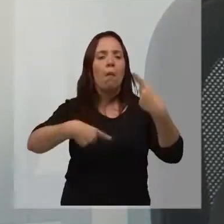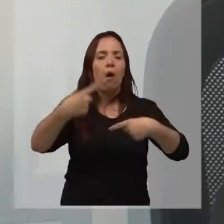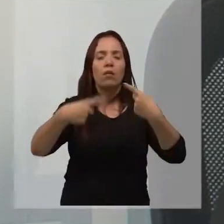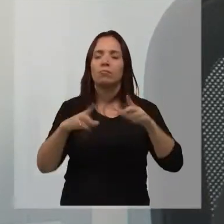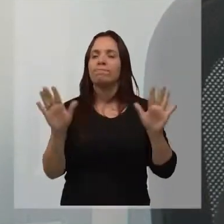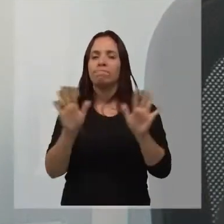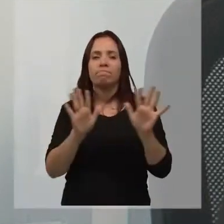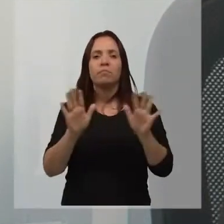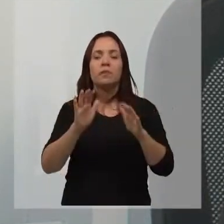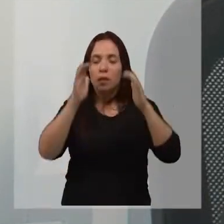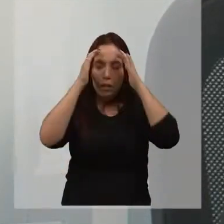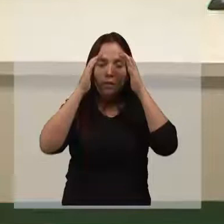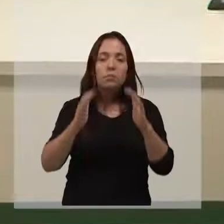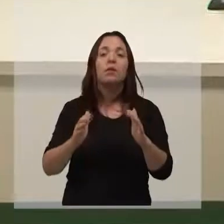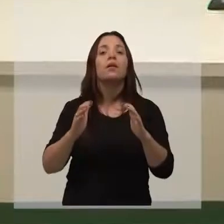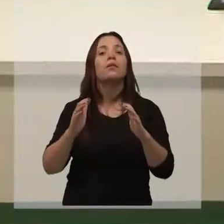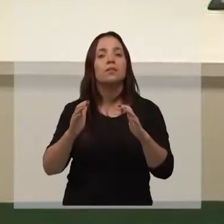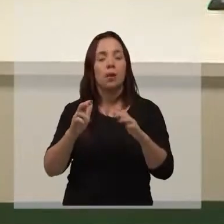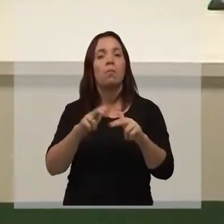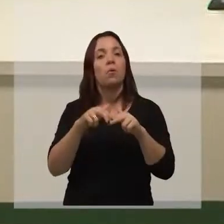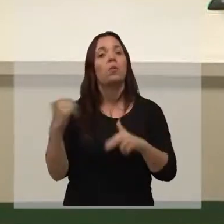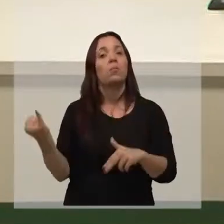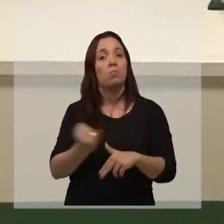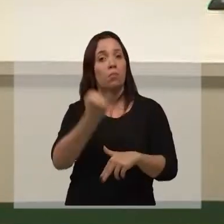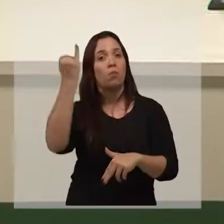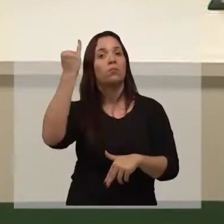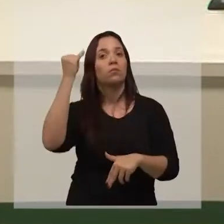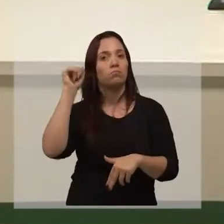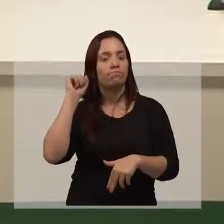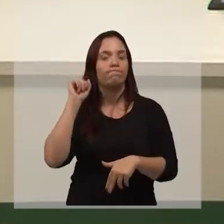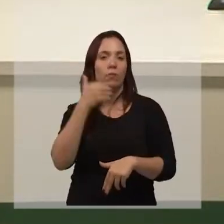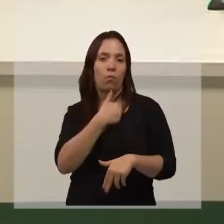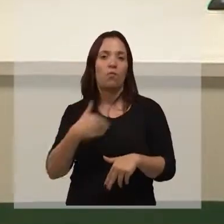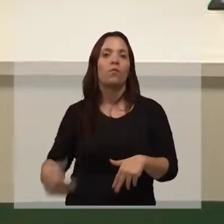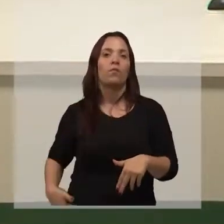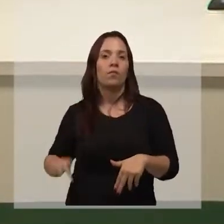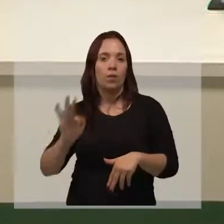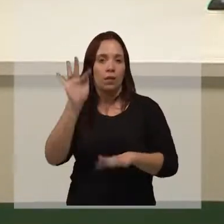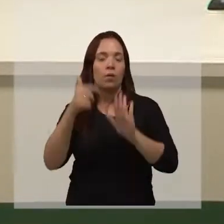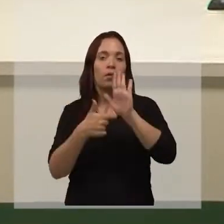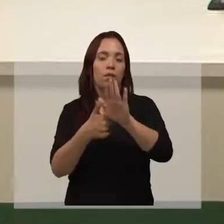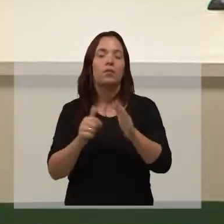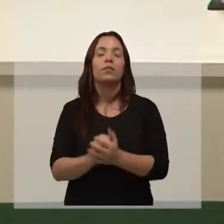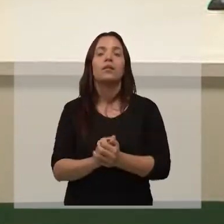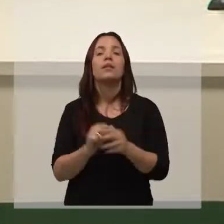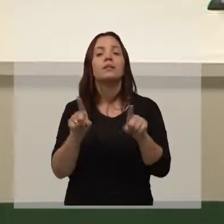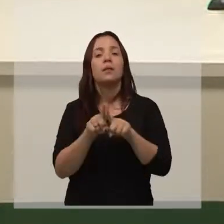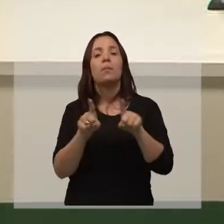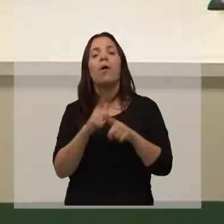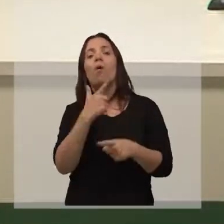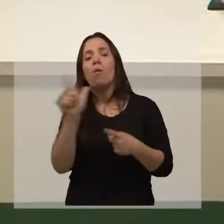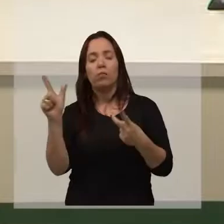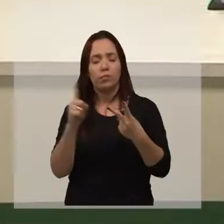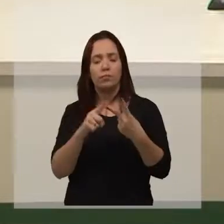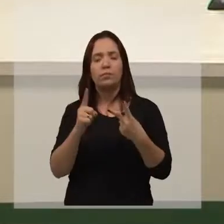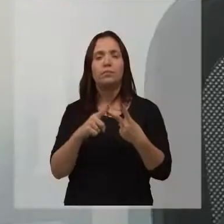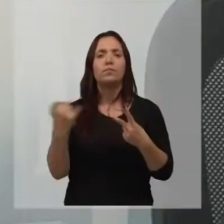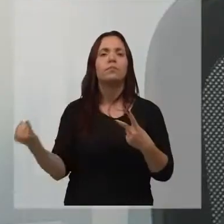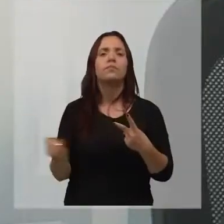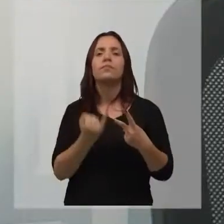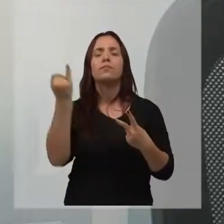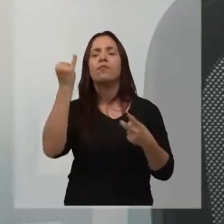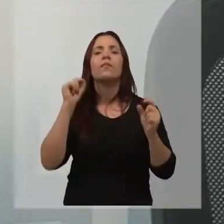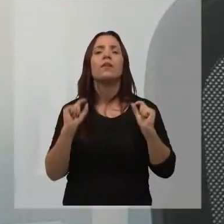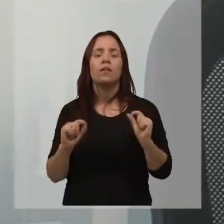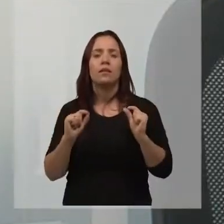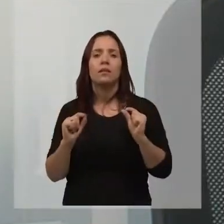importante. A gente vê aí uma política de Estado. É uma política de Estado. Política de Estado. E uma outra coisa mais importante,